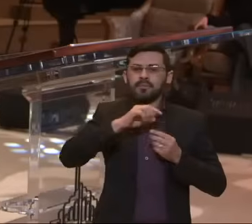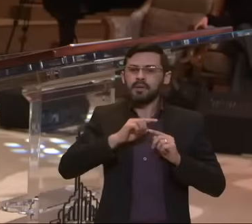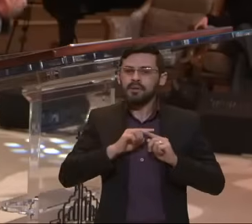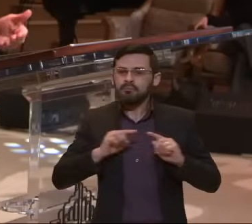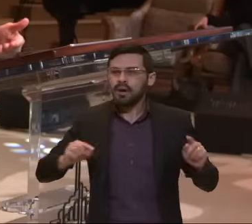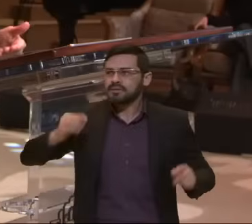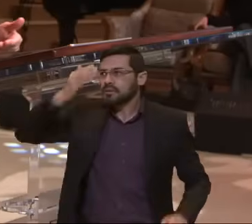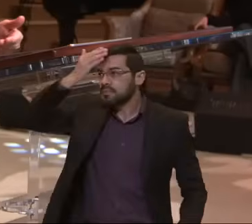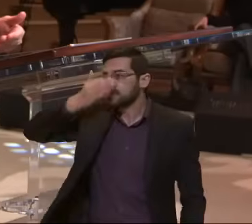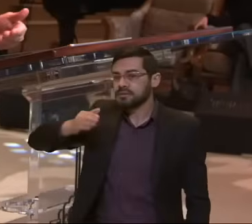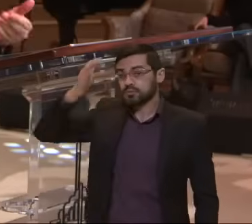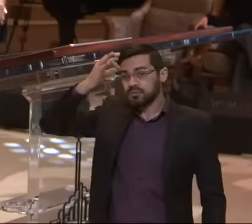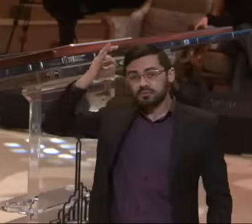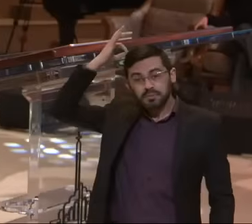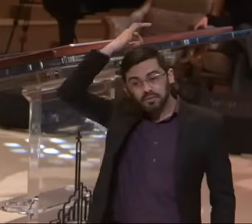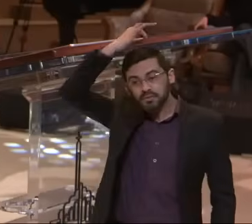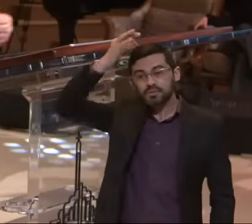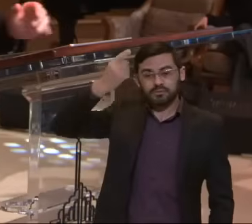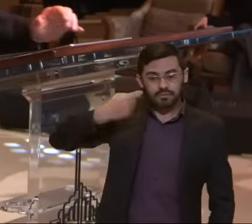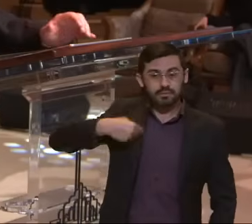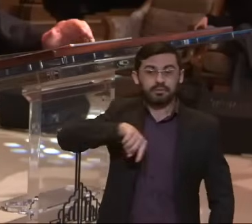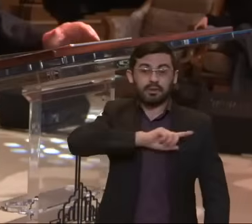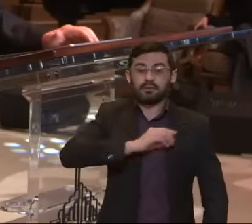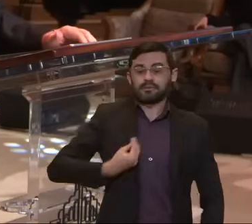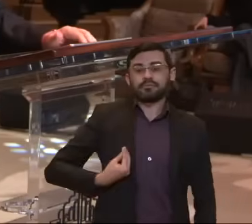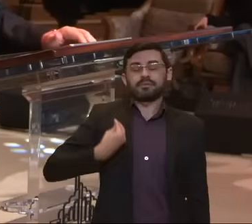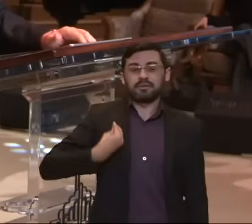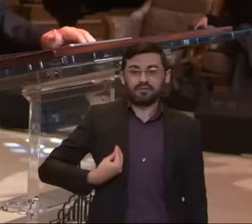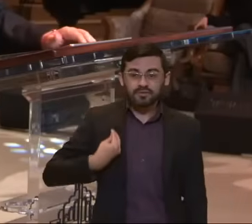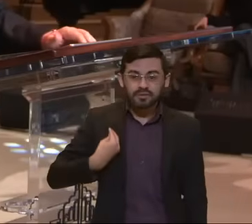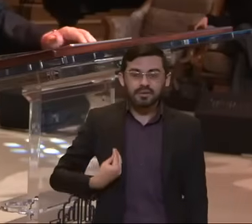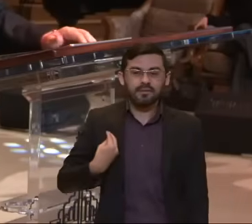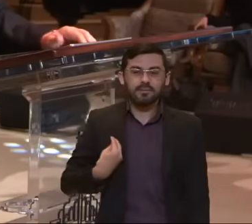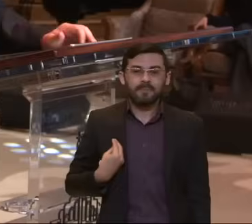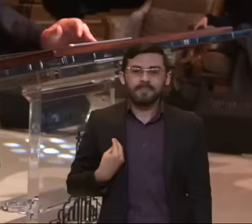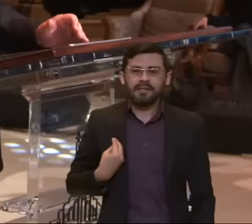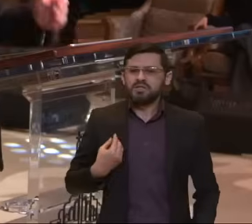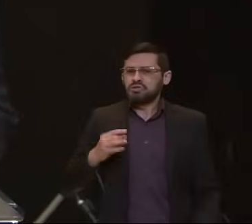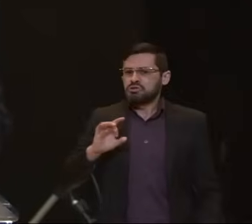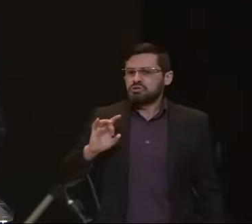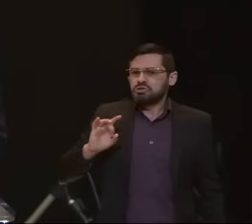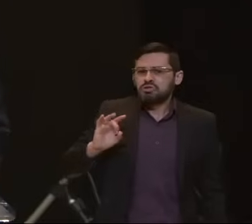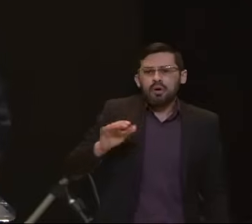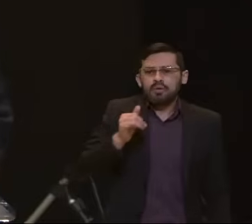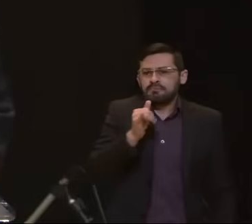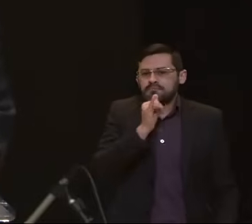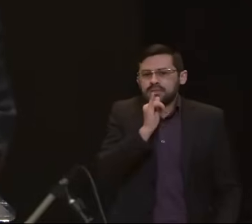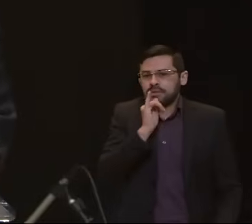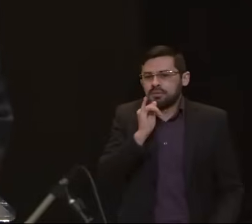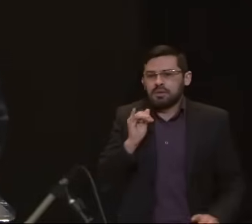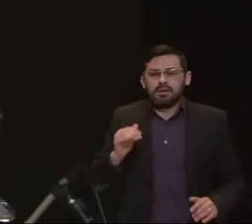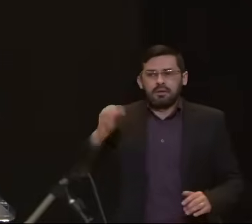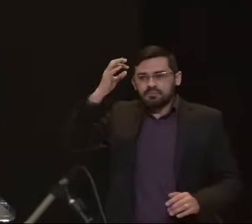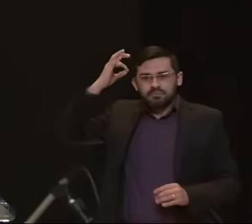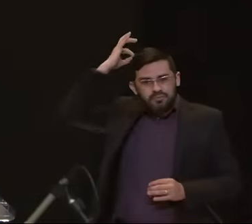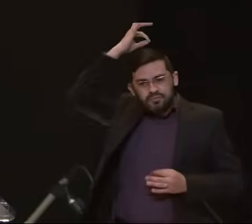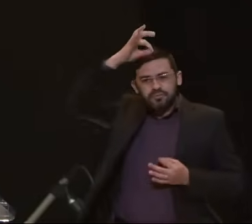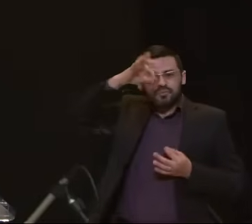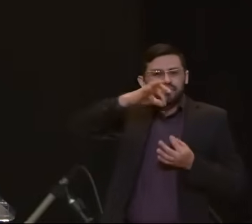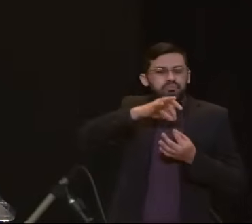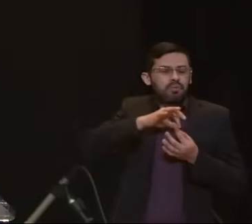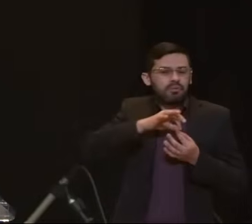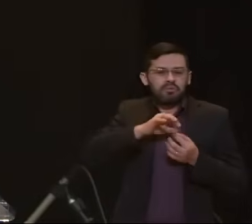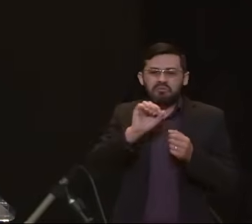presença do Espírito Santo na nossa vida, ela não é uma presença passiva, ela é uma